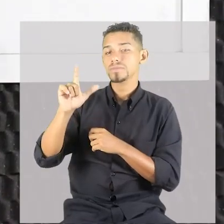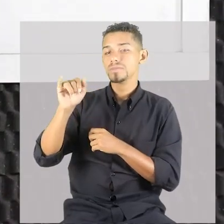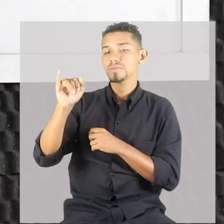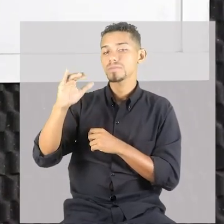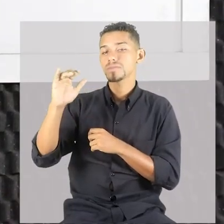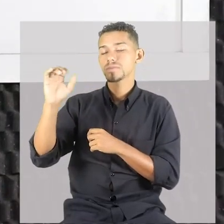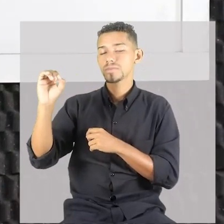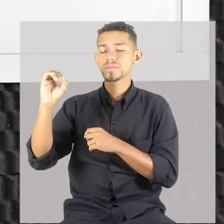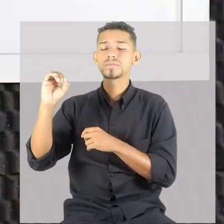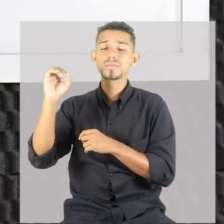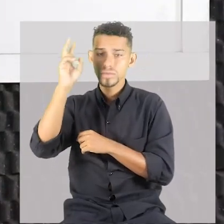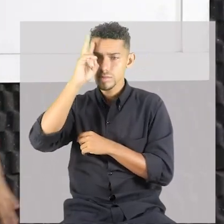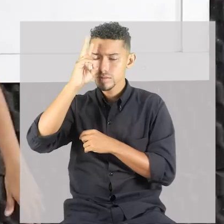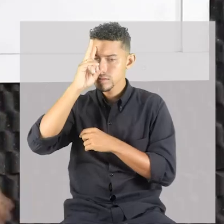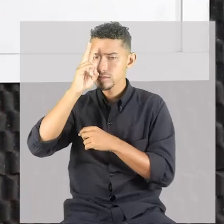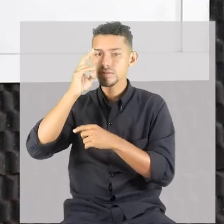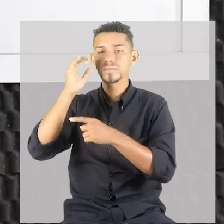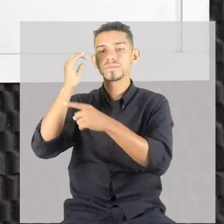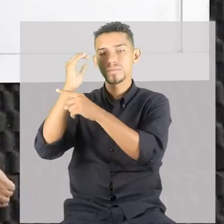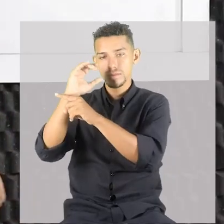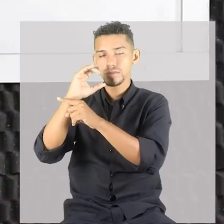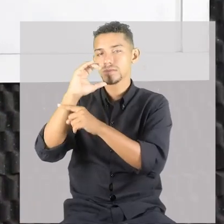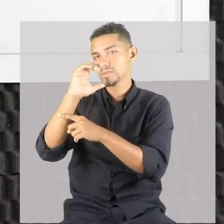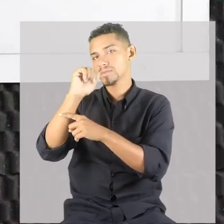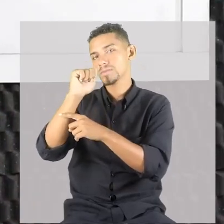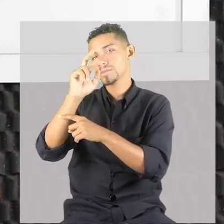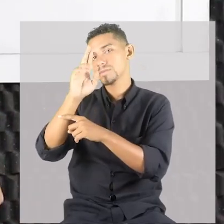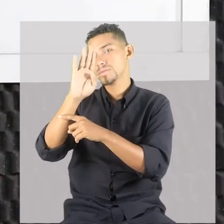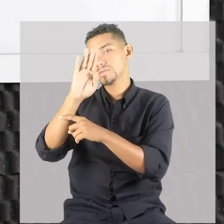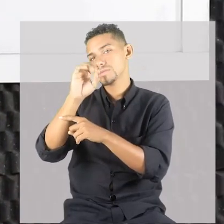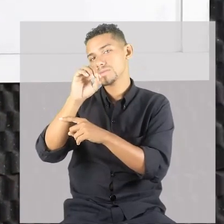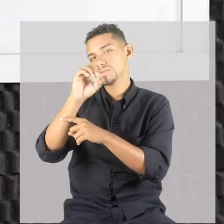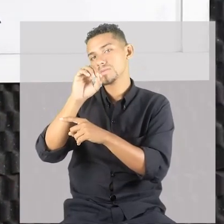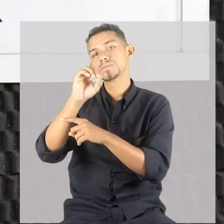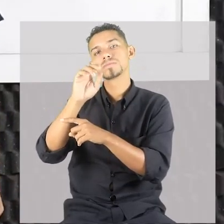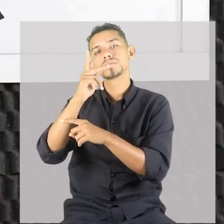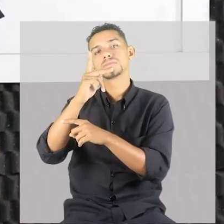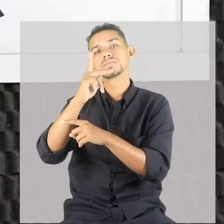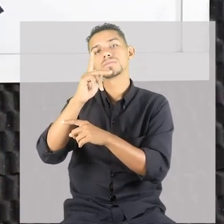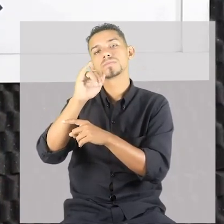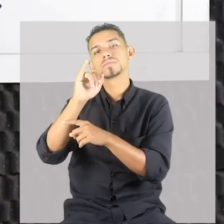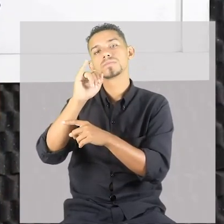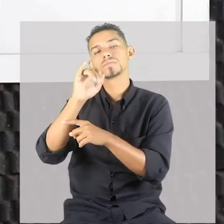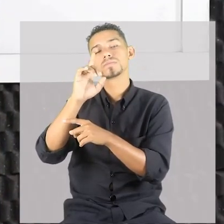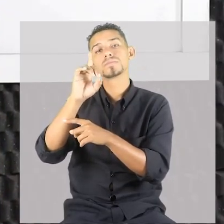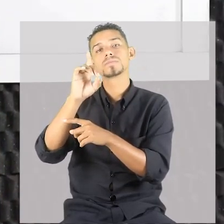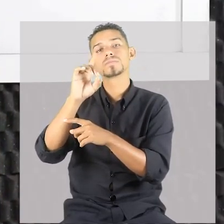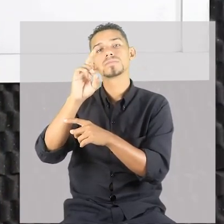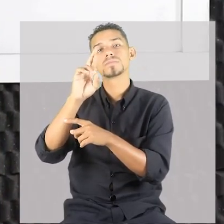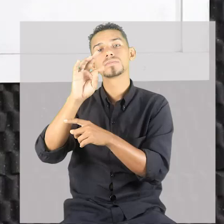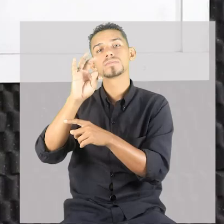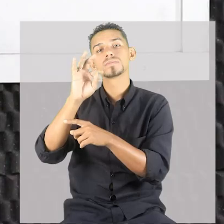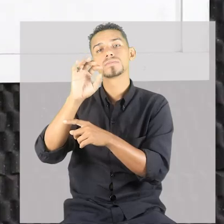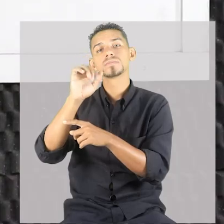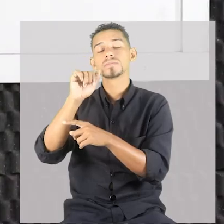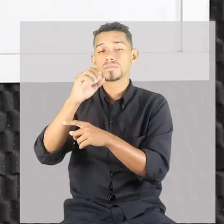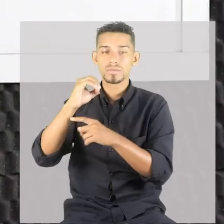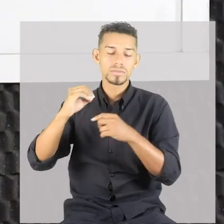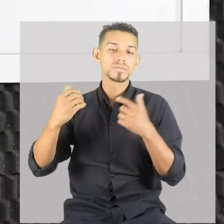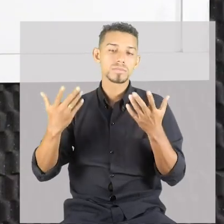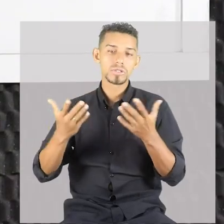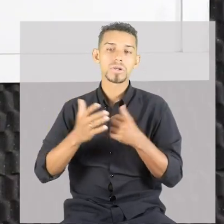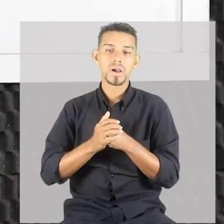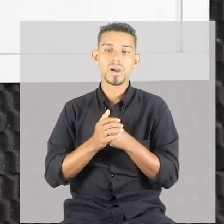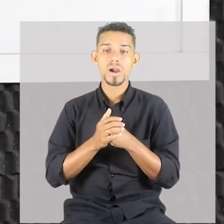são carboidratos, tá? Então, ó, fechadinho aqui, né, o nosso quadro, esse é o sistema de Whittaker. Quando a gente vem